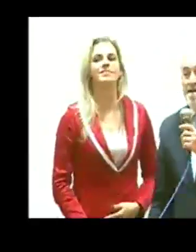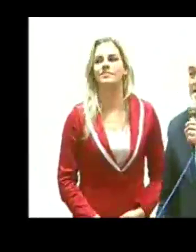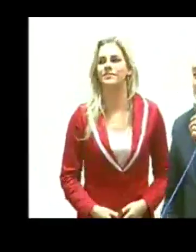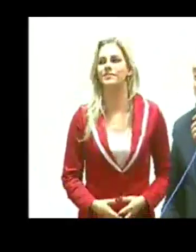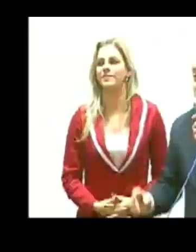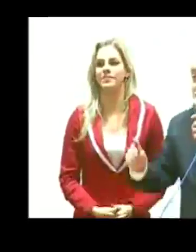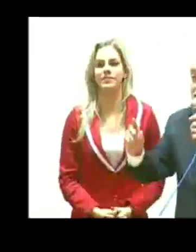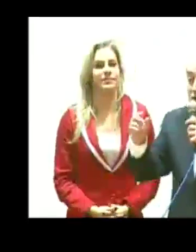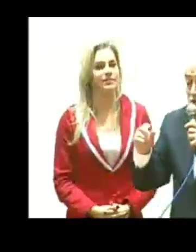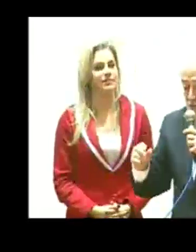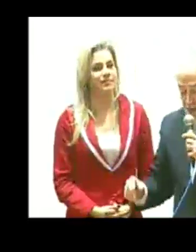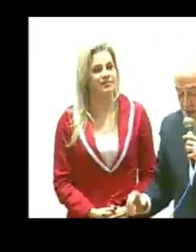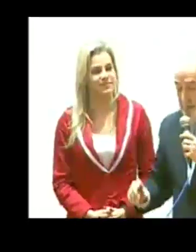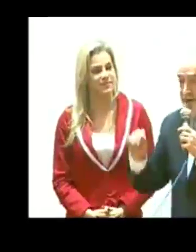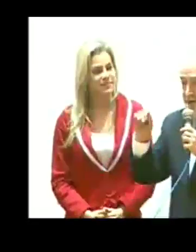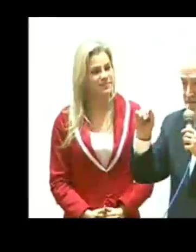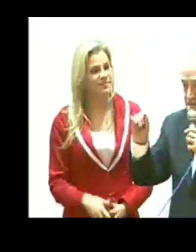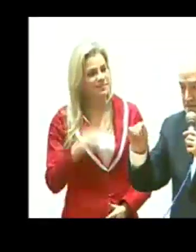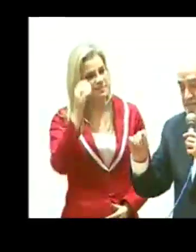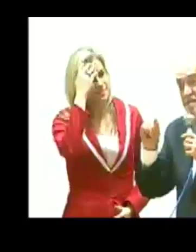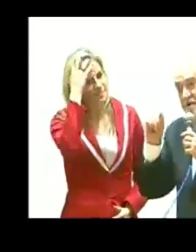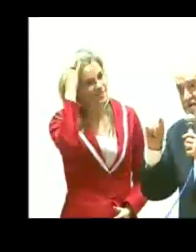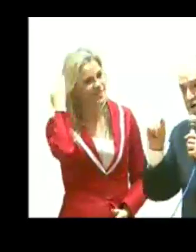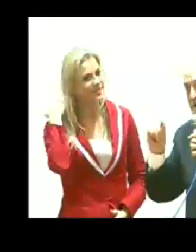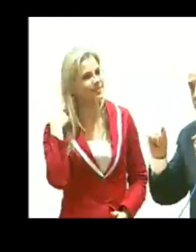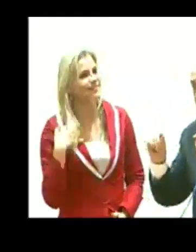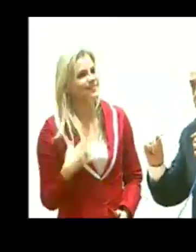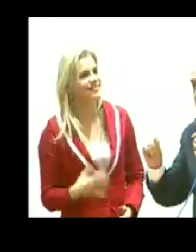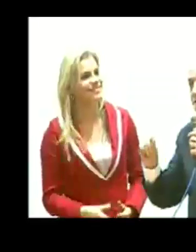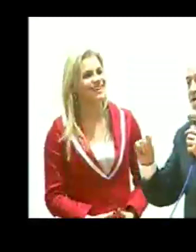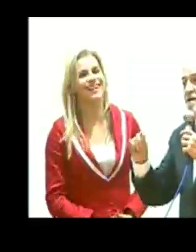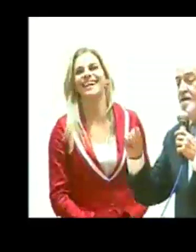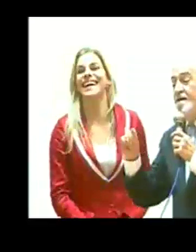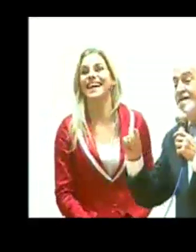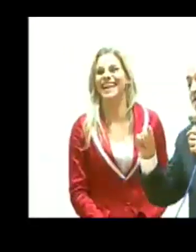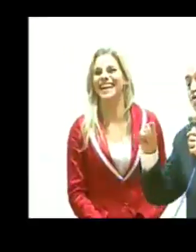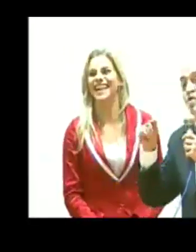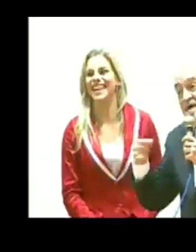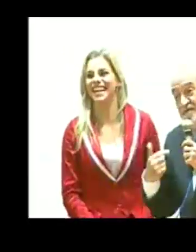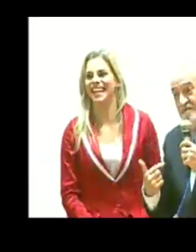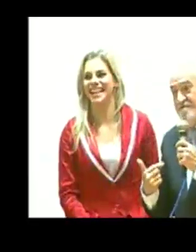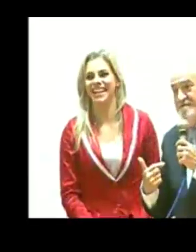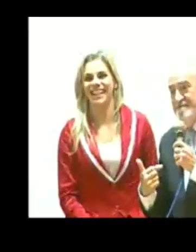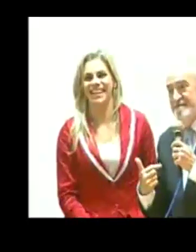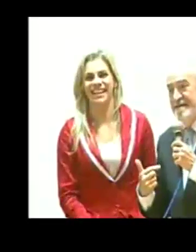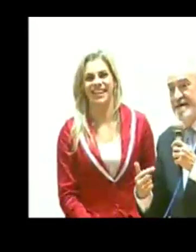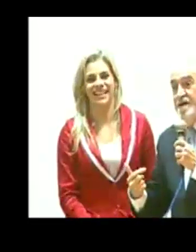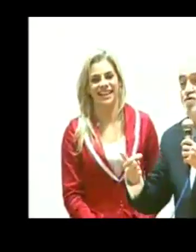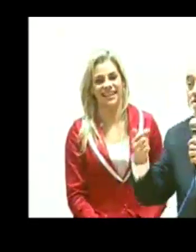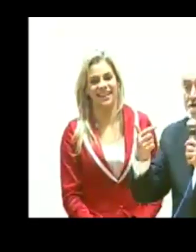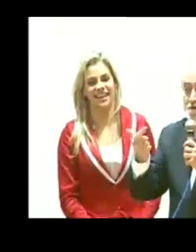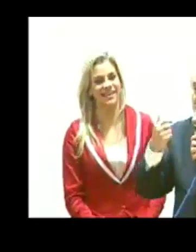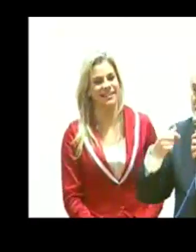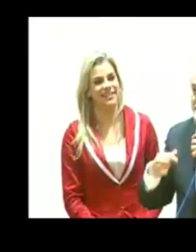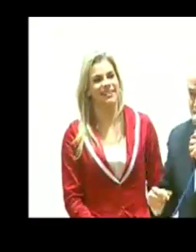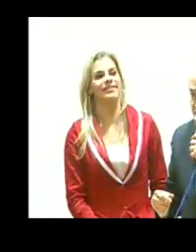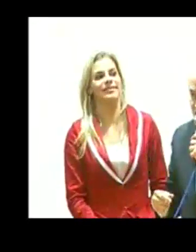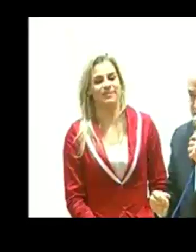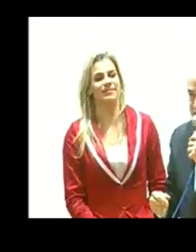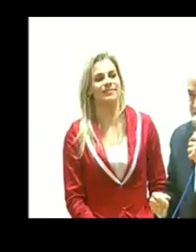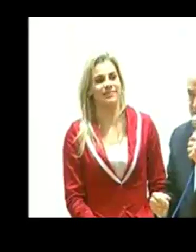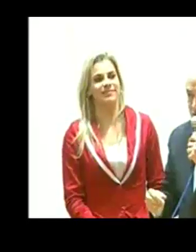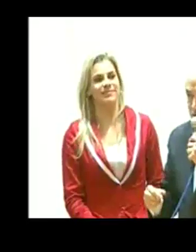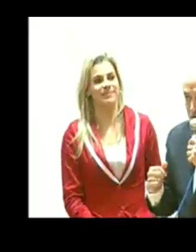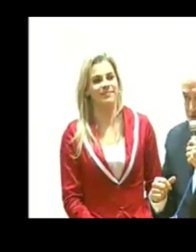no recinto. Deixa eu falar só uma coisinha a mais, já que me provocaram, porque eu sou gráfico. Eu dirijo a gráfica